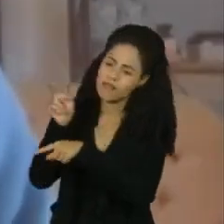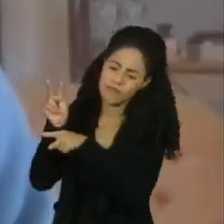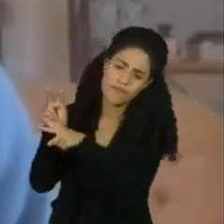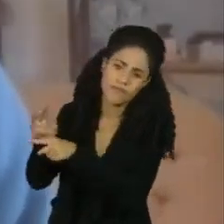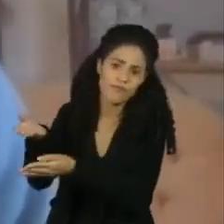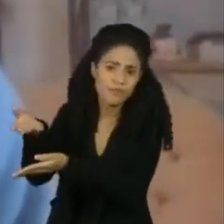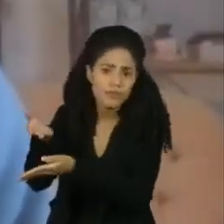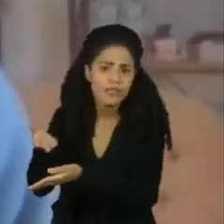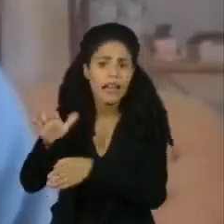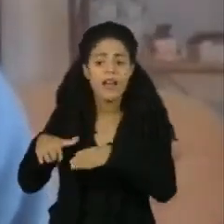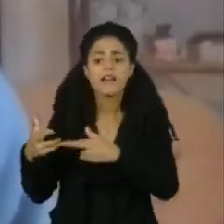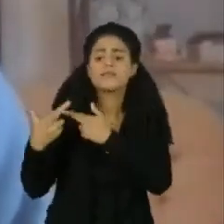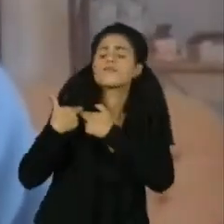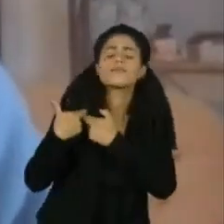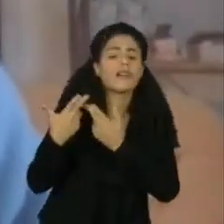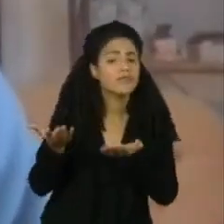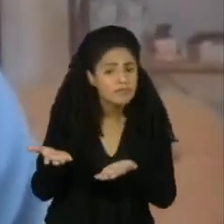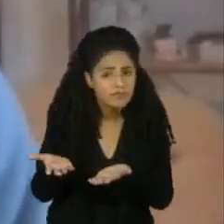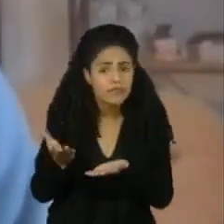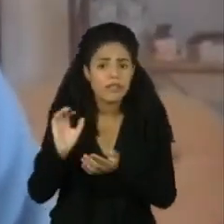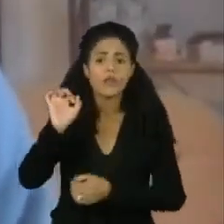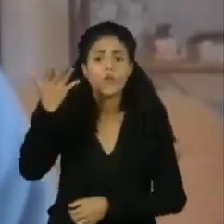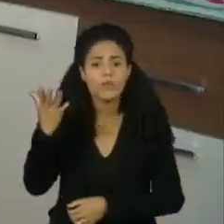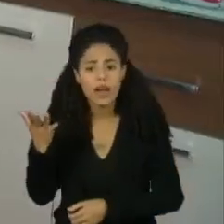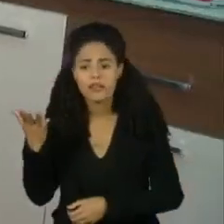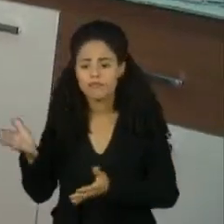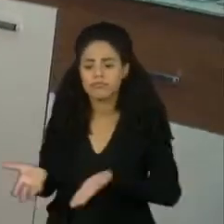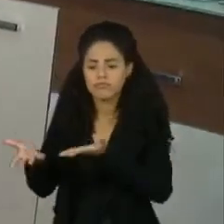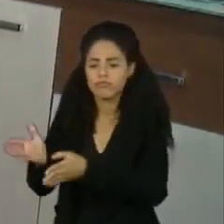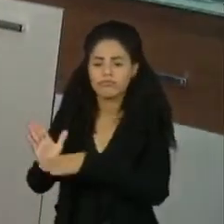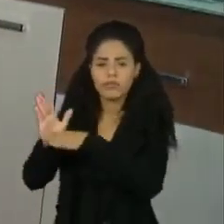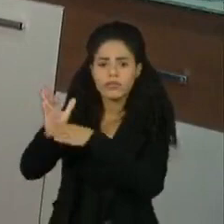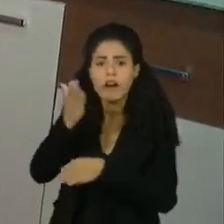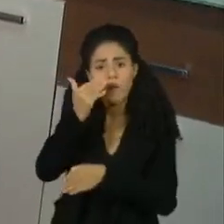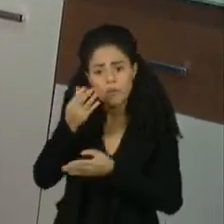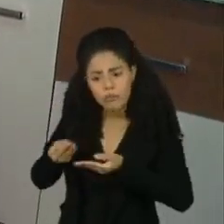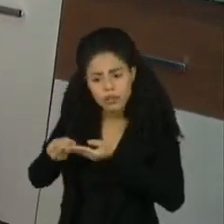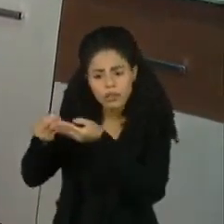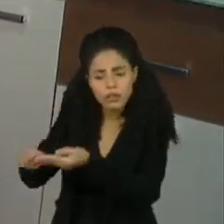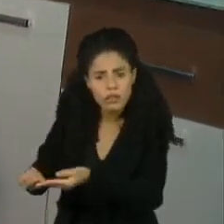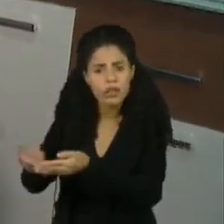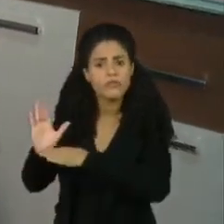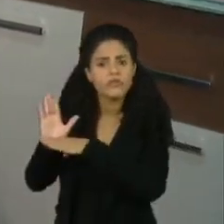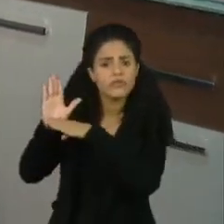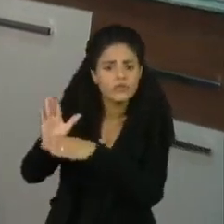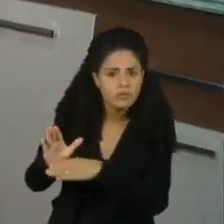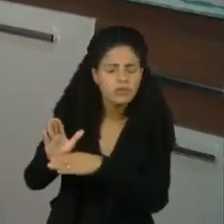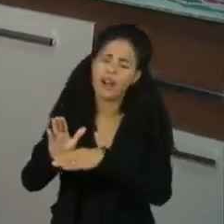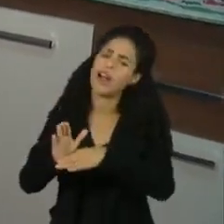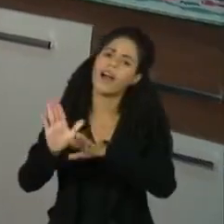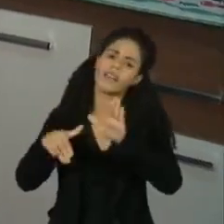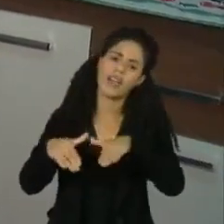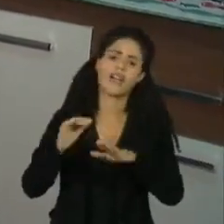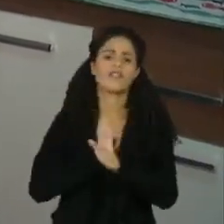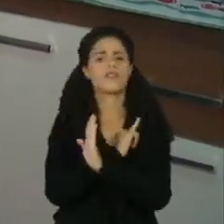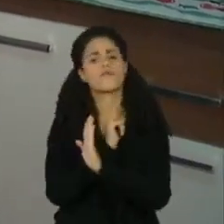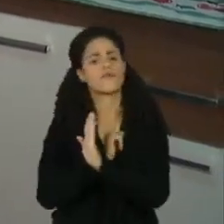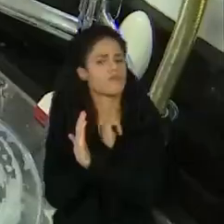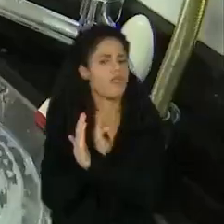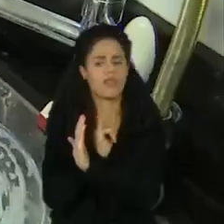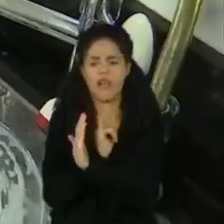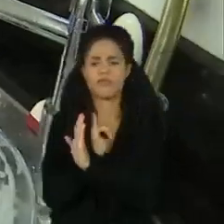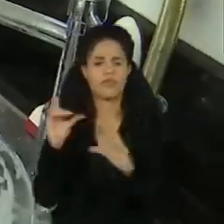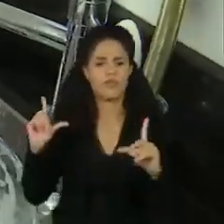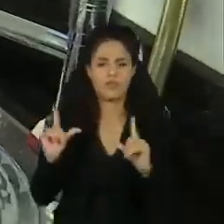elas são responsáveis aí pelo sustento da casa, né? É natural que a gente espere que a informalidade recaia mais sobre